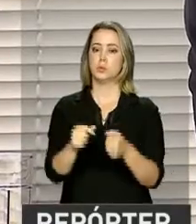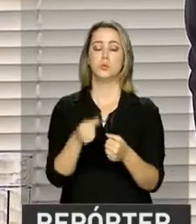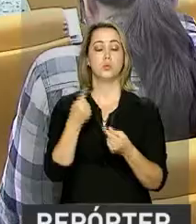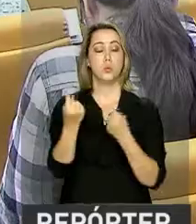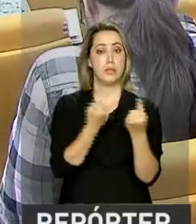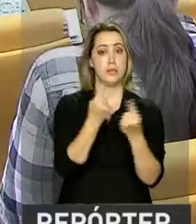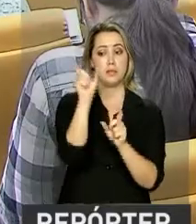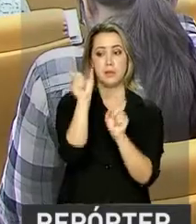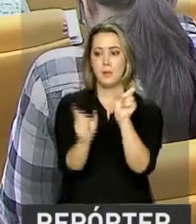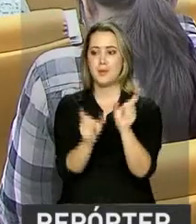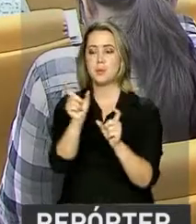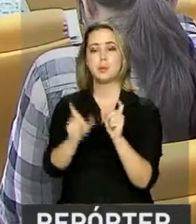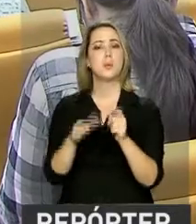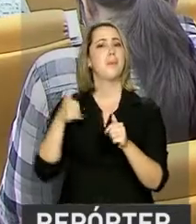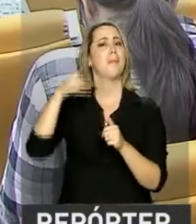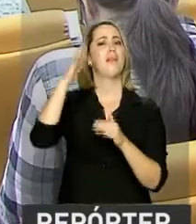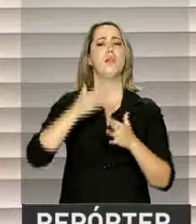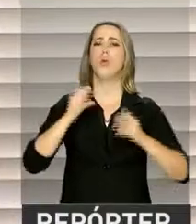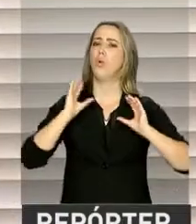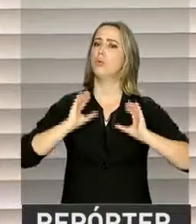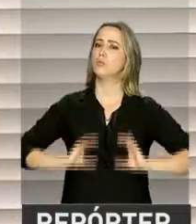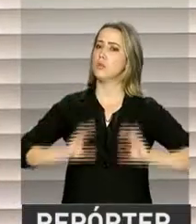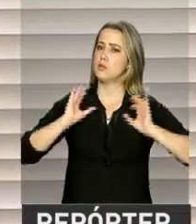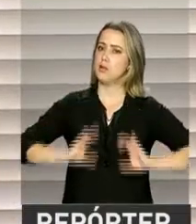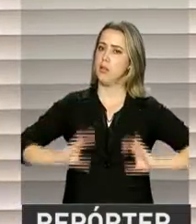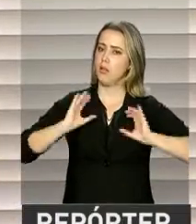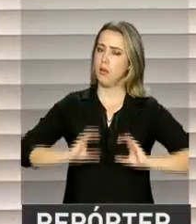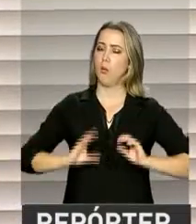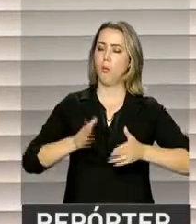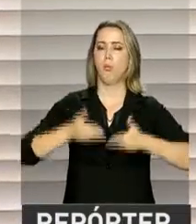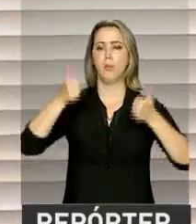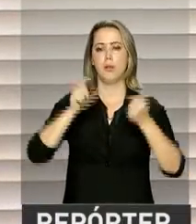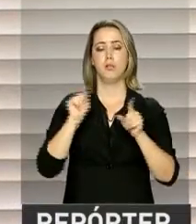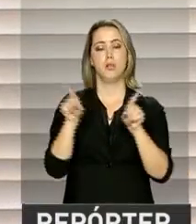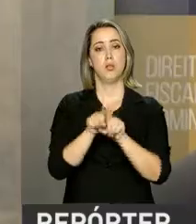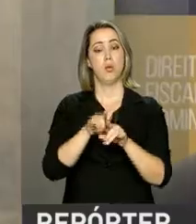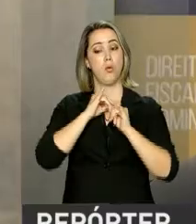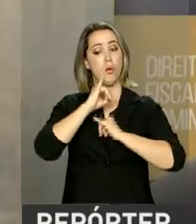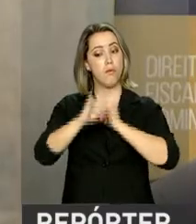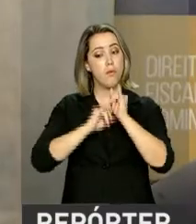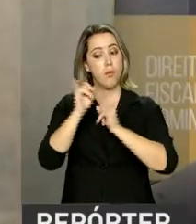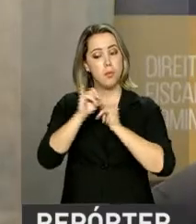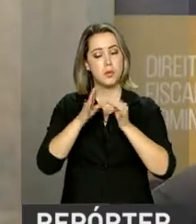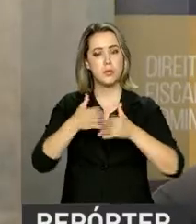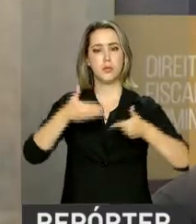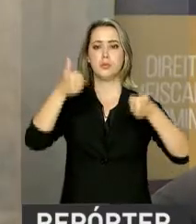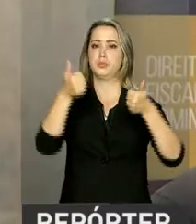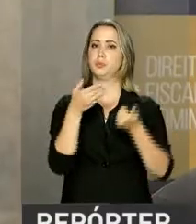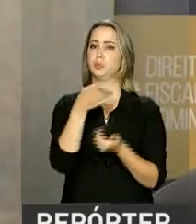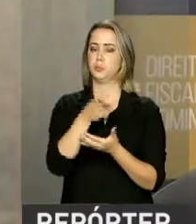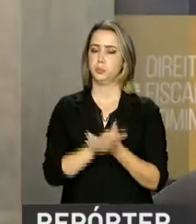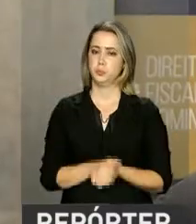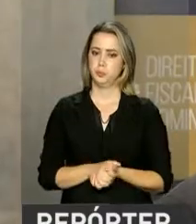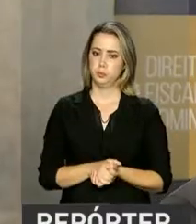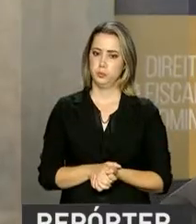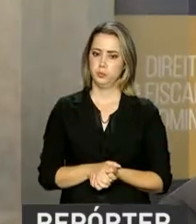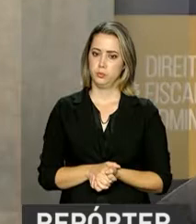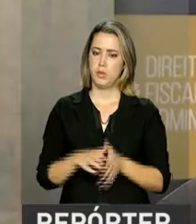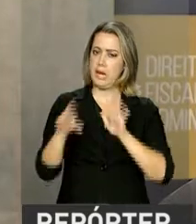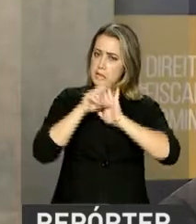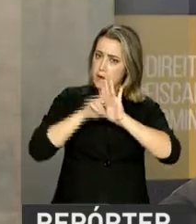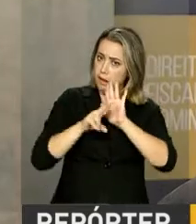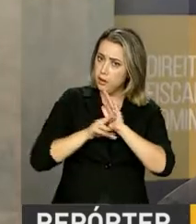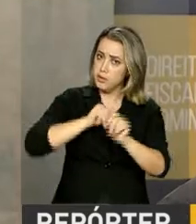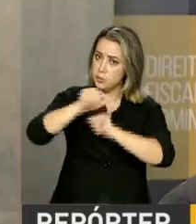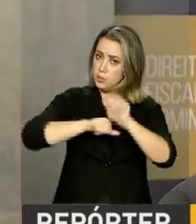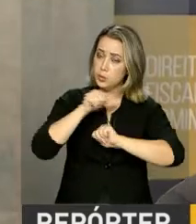que o cidadão possa ser melhor atendido em seus direitos e receber informações de qualidade as regras mudam e sempre se tem um diálogo sempre